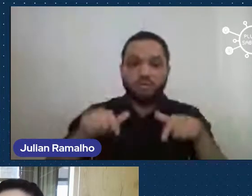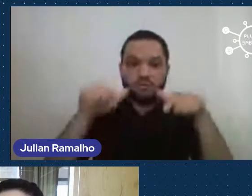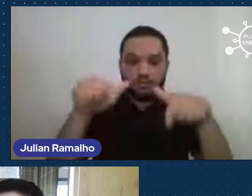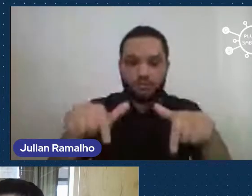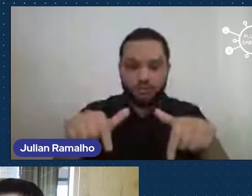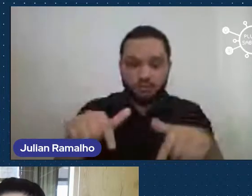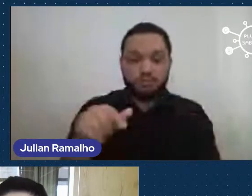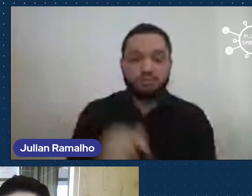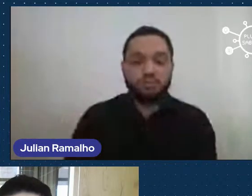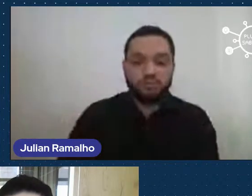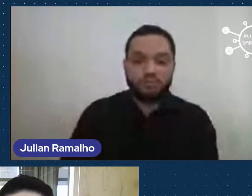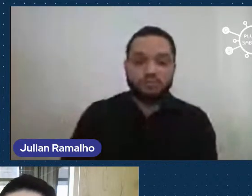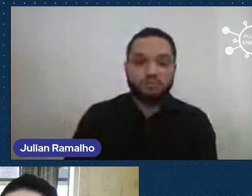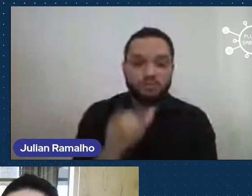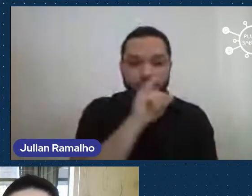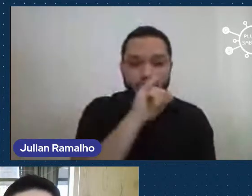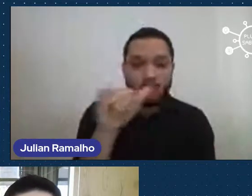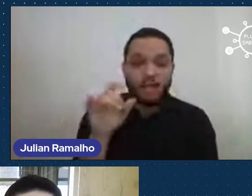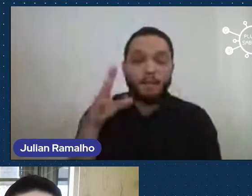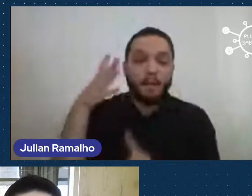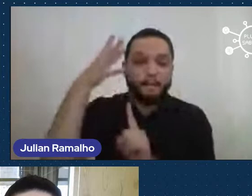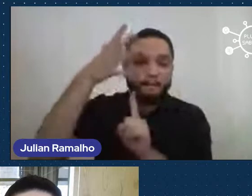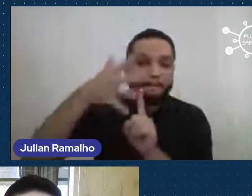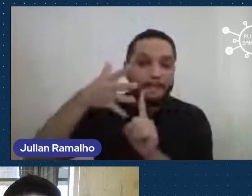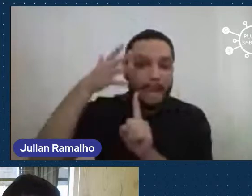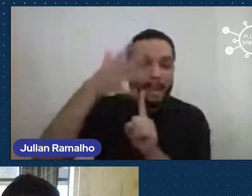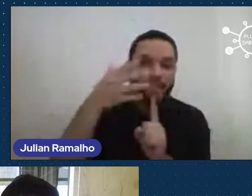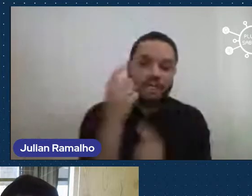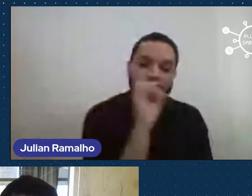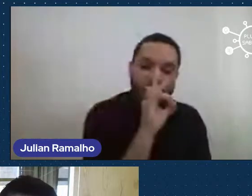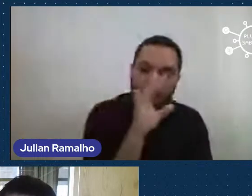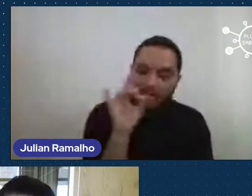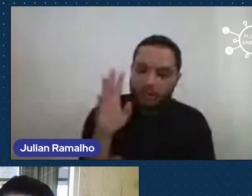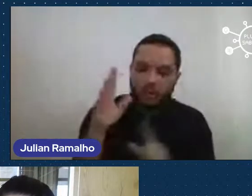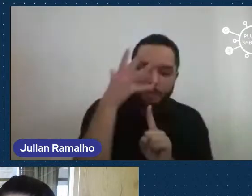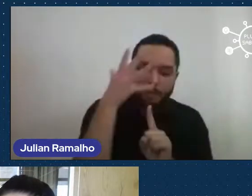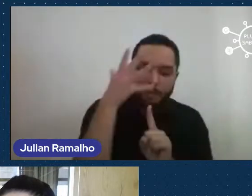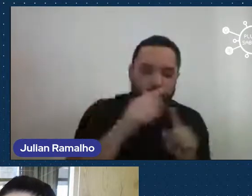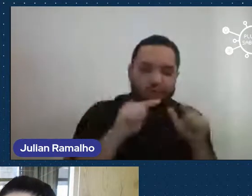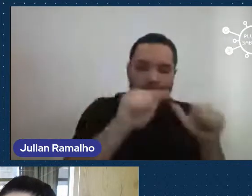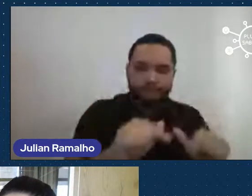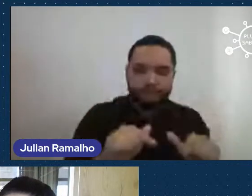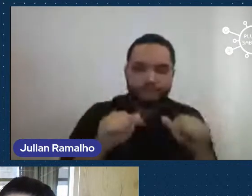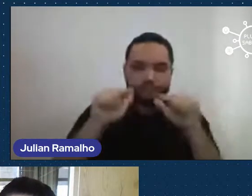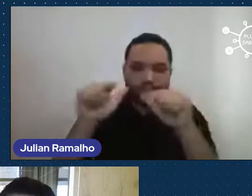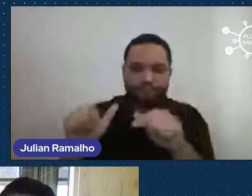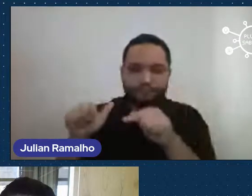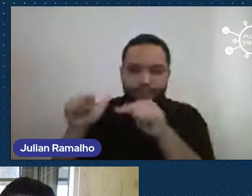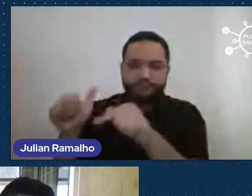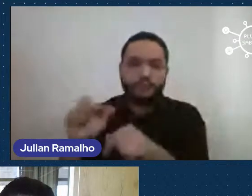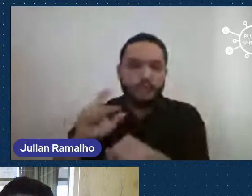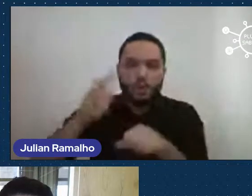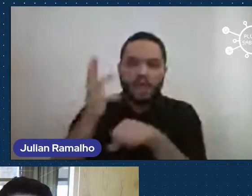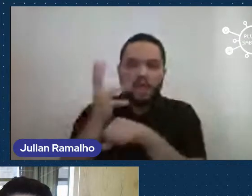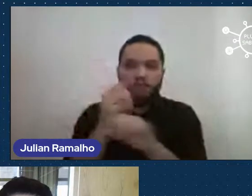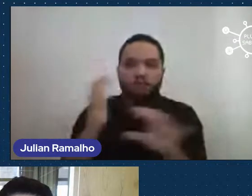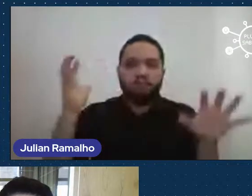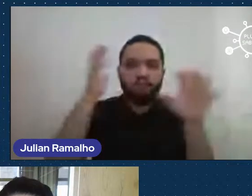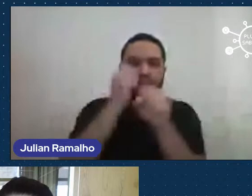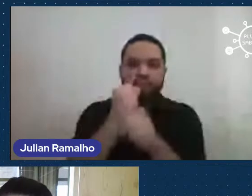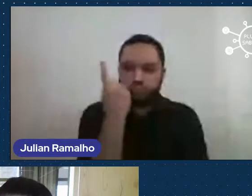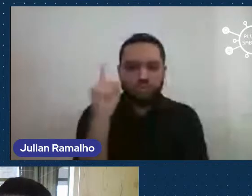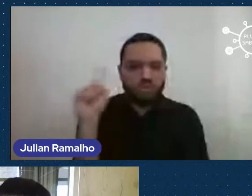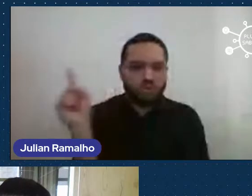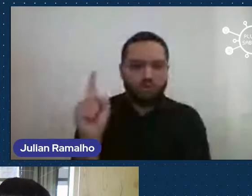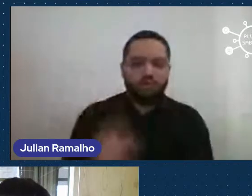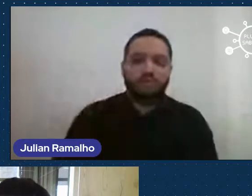Lembrando que vão ser por palestras e não por evento, certo? Então, aqui, acredito que a gente já pode iniciar